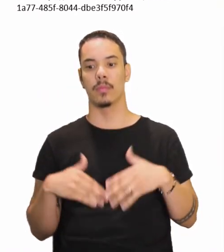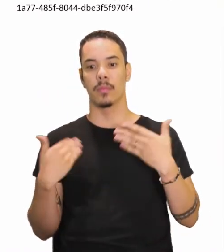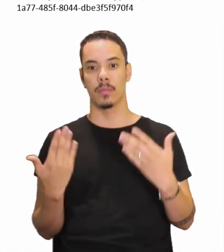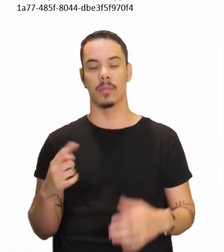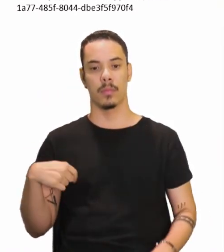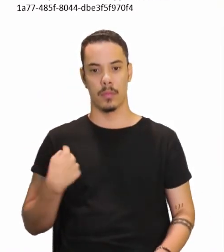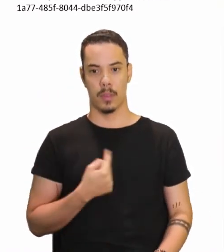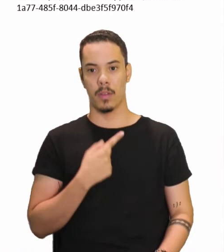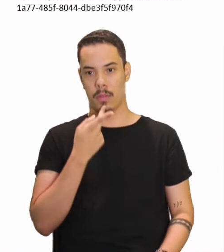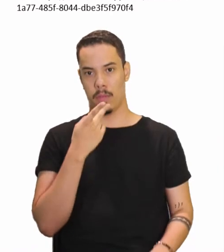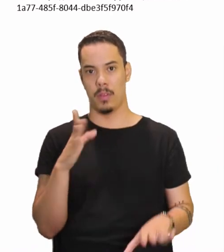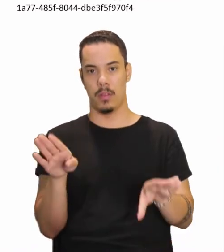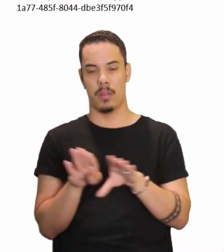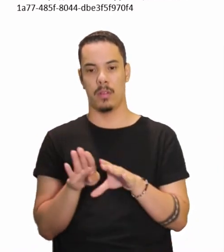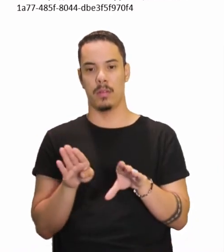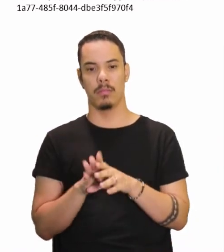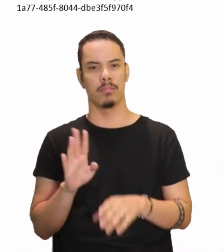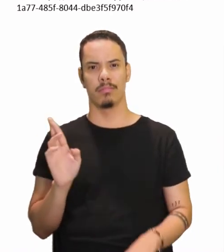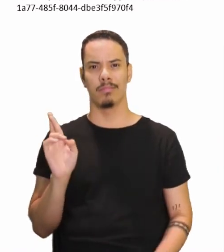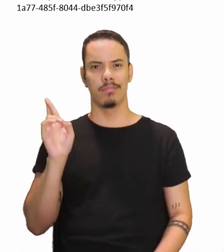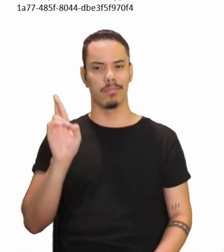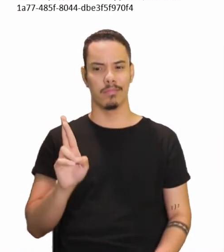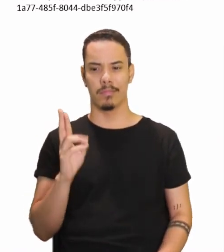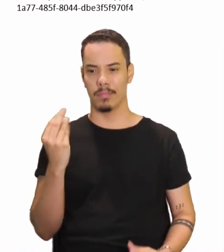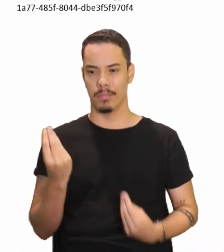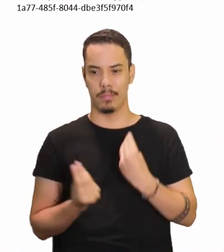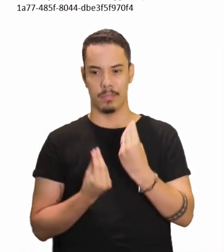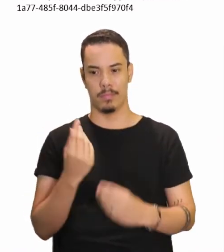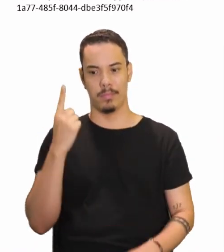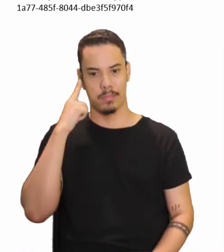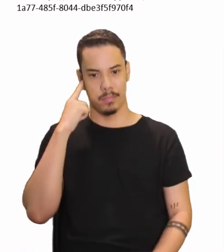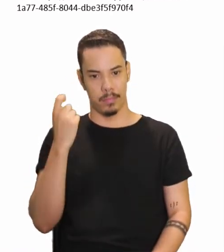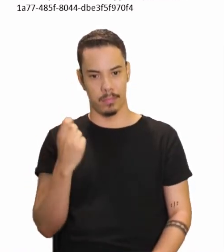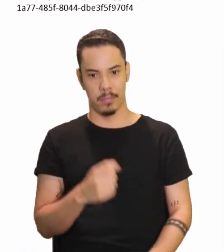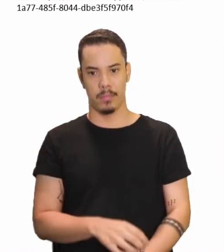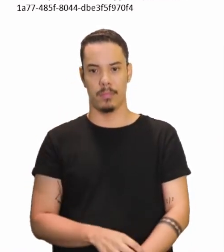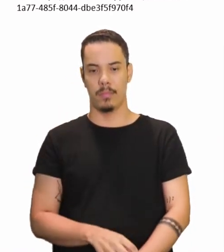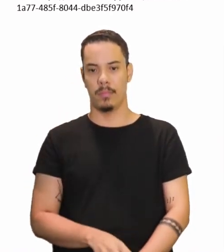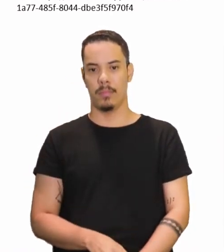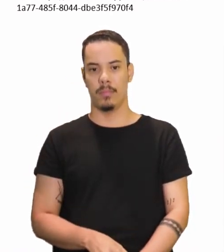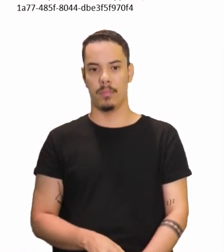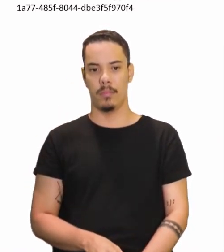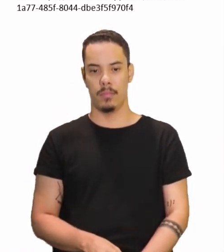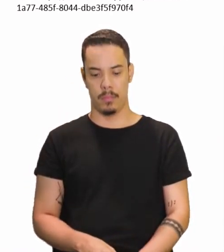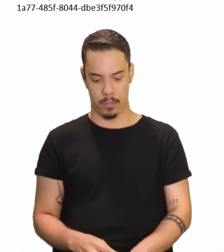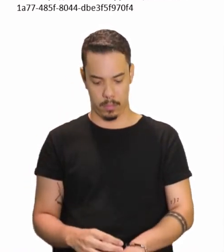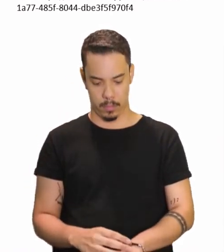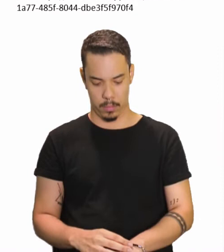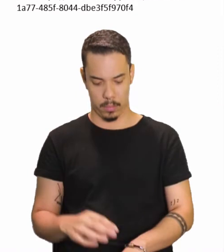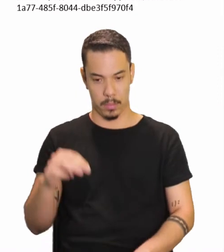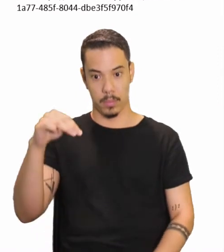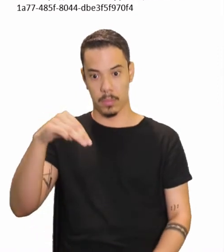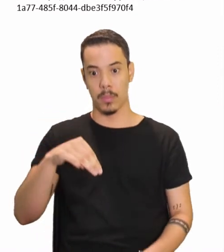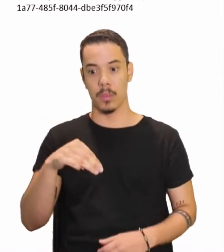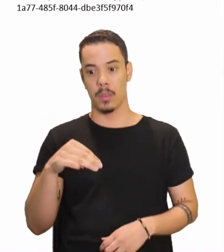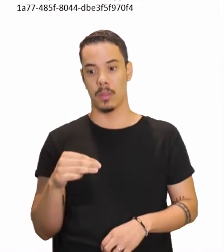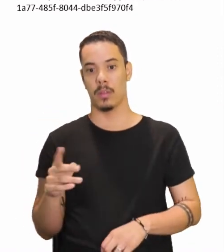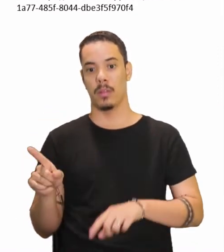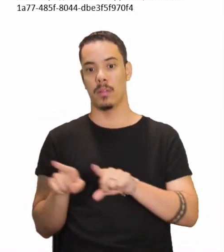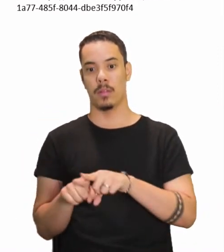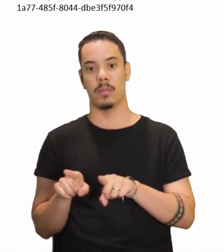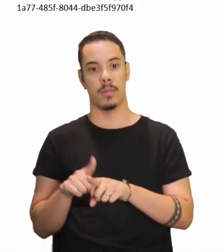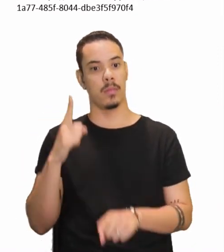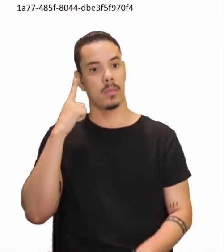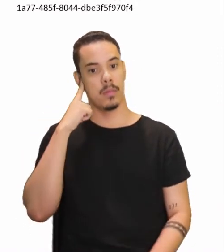palavra também, como é que ela se representa, né, pelo som? O M, né, contém um som de I.